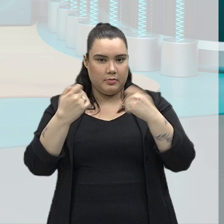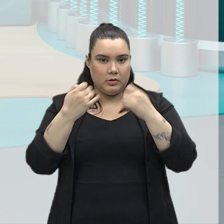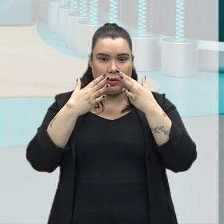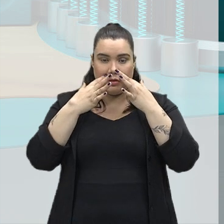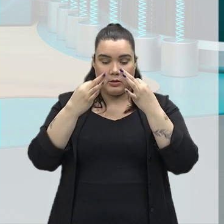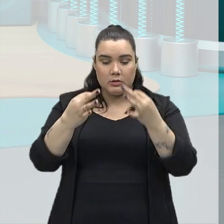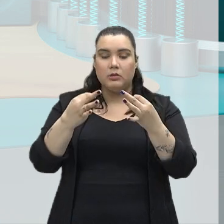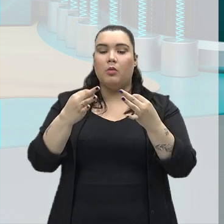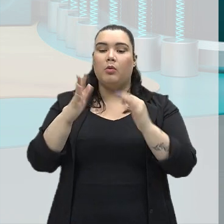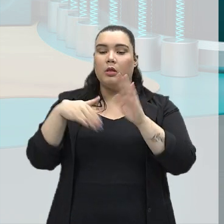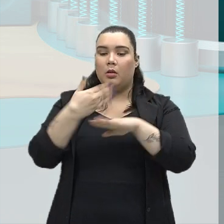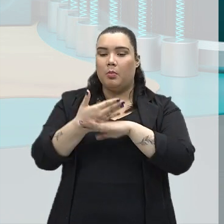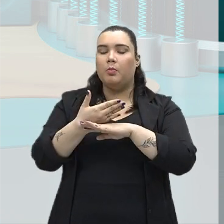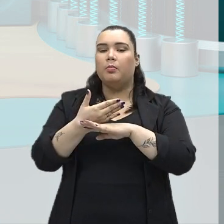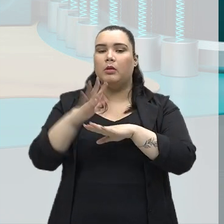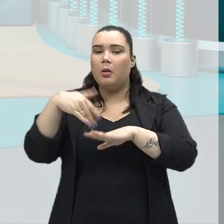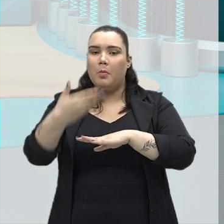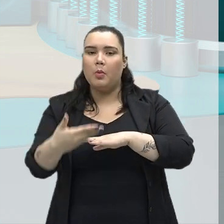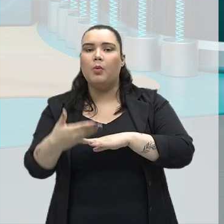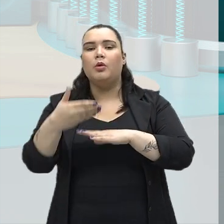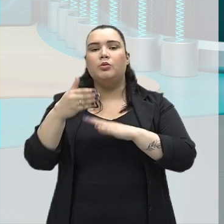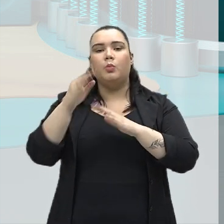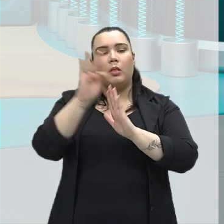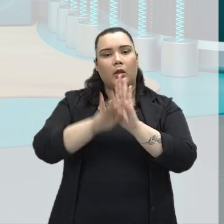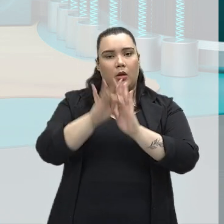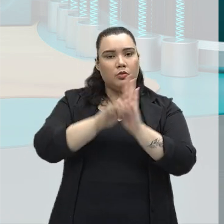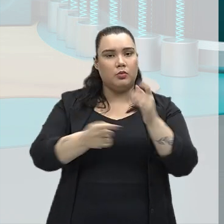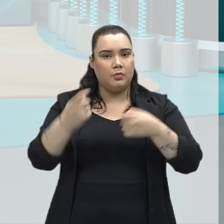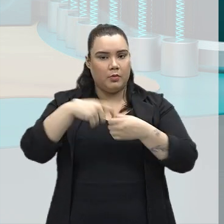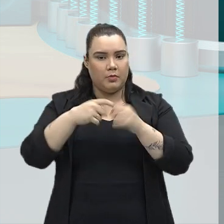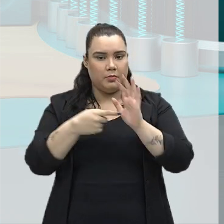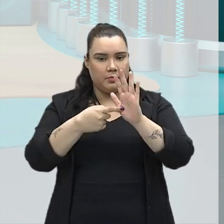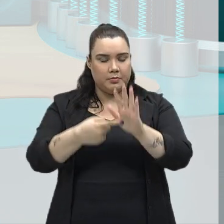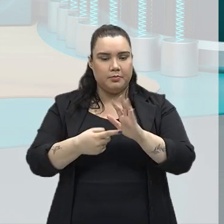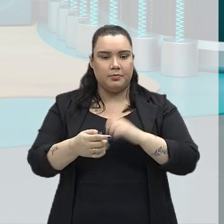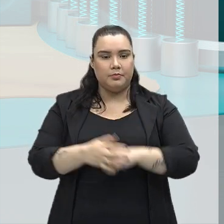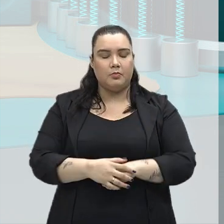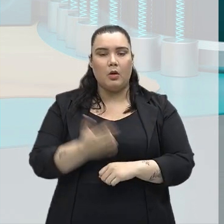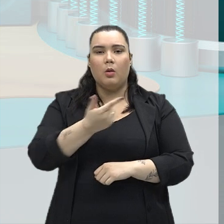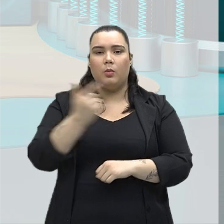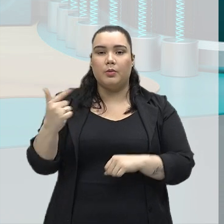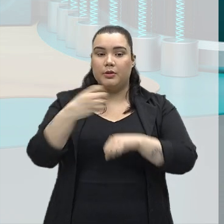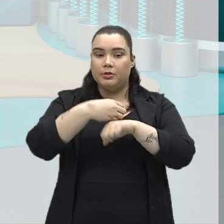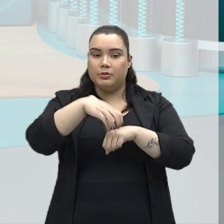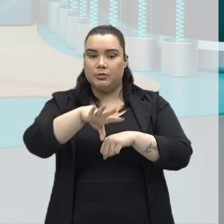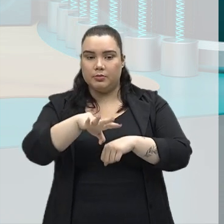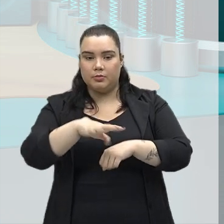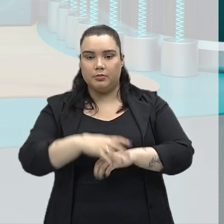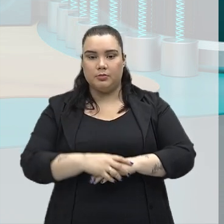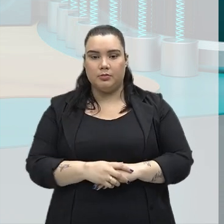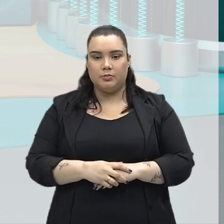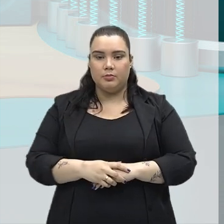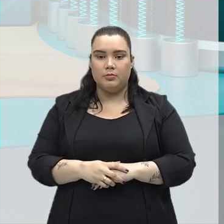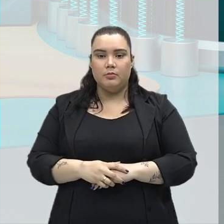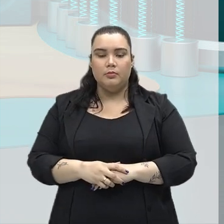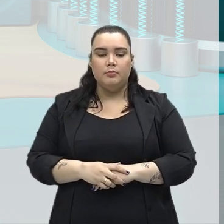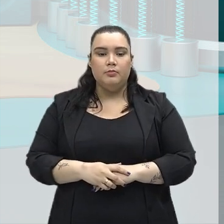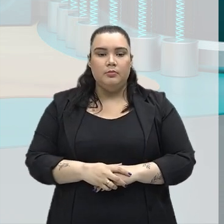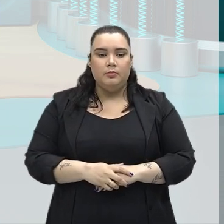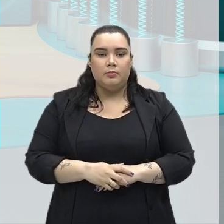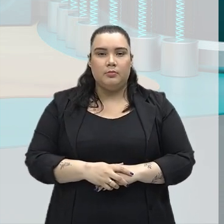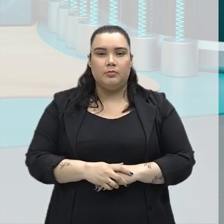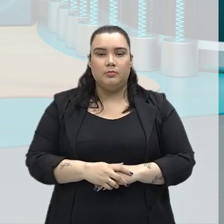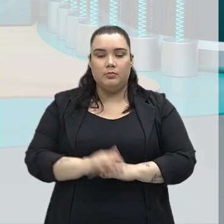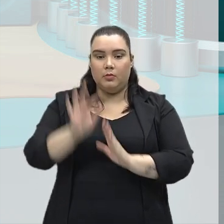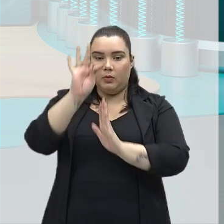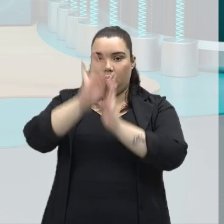texto, que eu vou já mostrar para vocês, tá bom? Tenho mais uma dica aqui para vocês. Pay attention. Vocês vão localizar